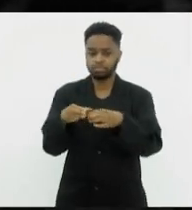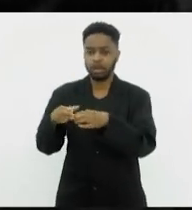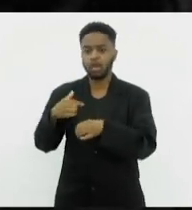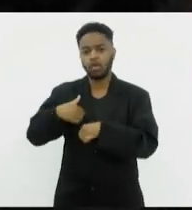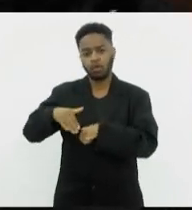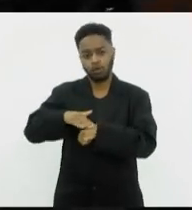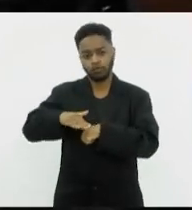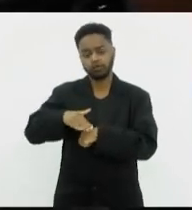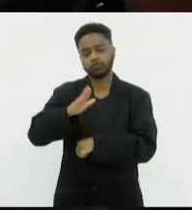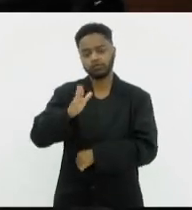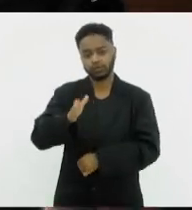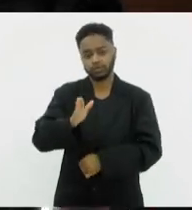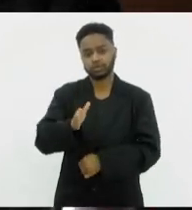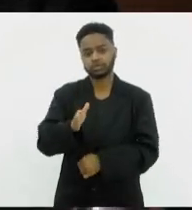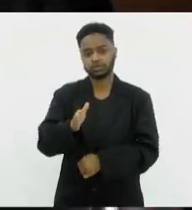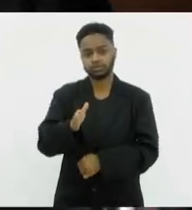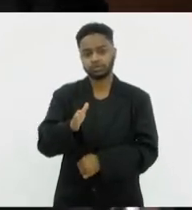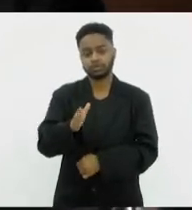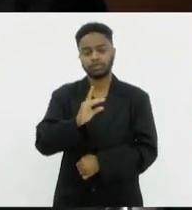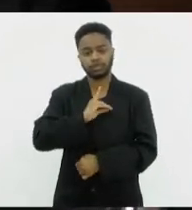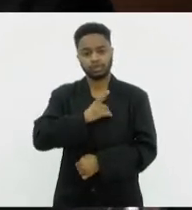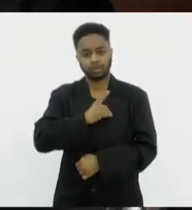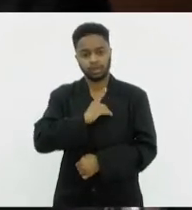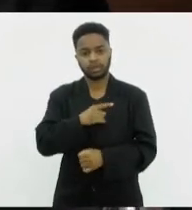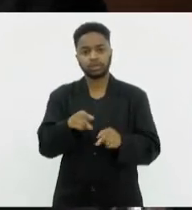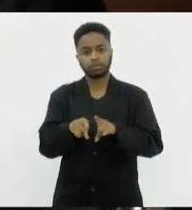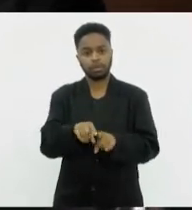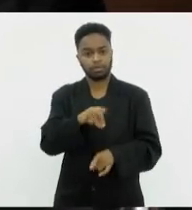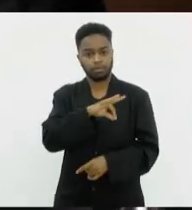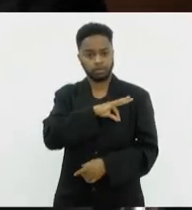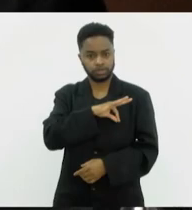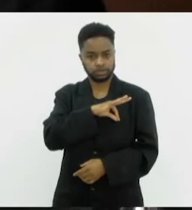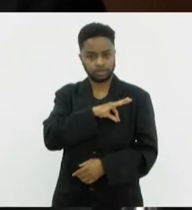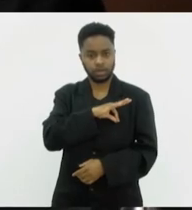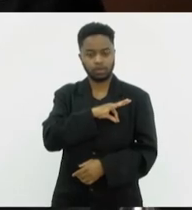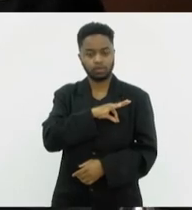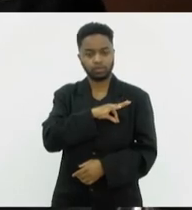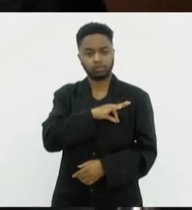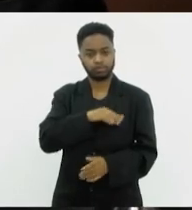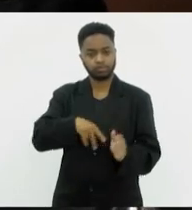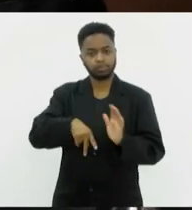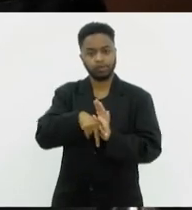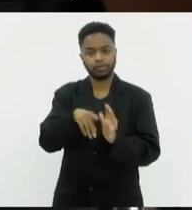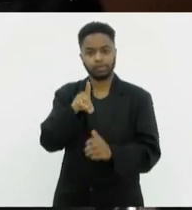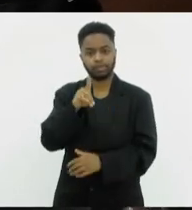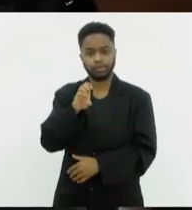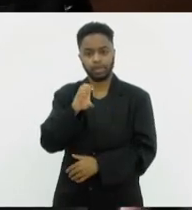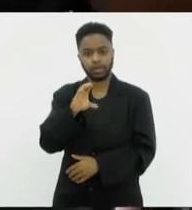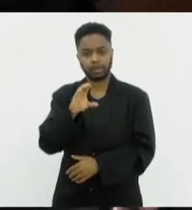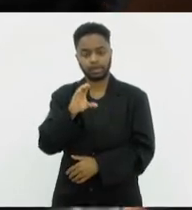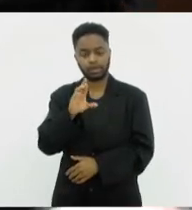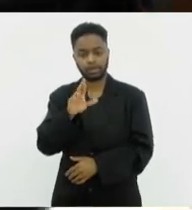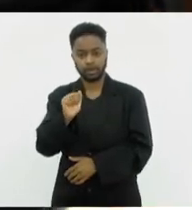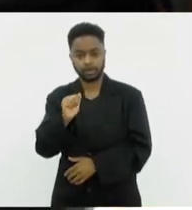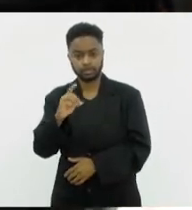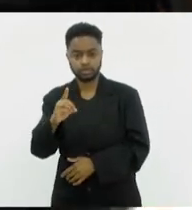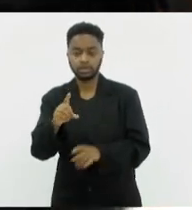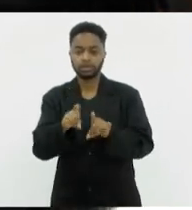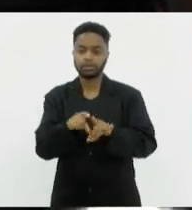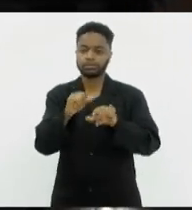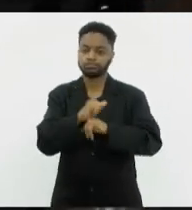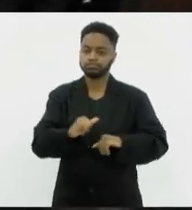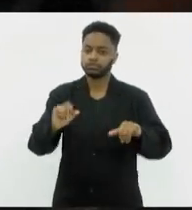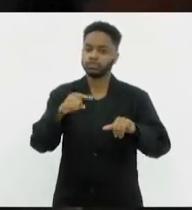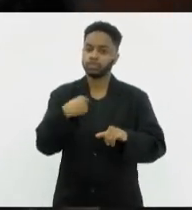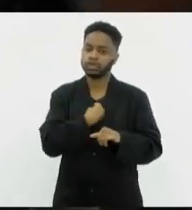aqui com delegada e policiais da DECRAD e dizer que nós temos, assim,